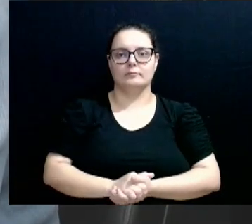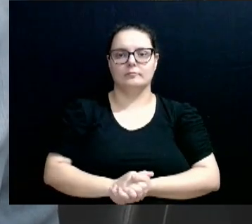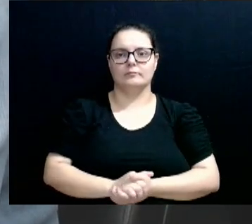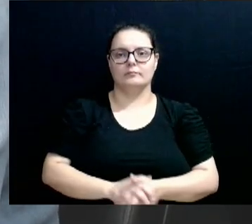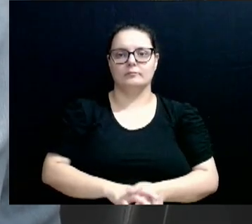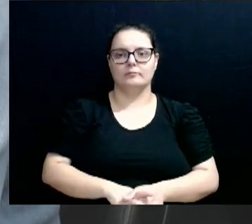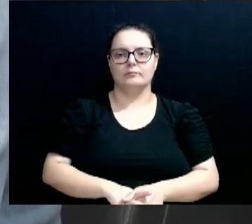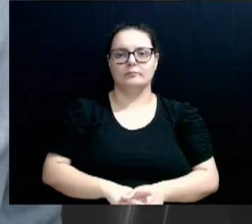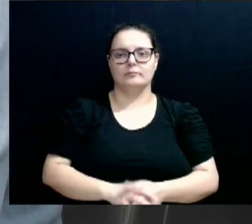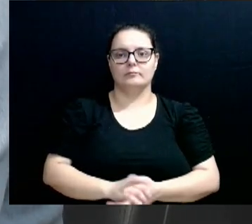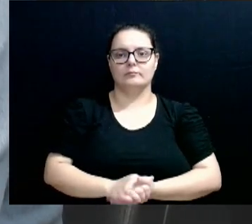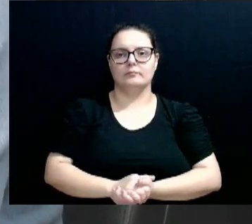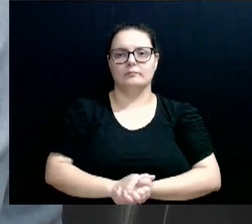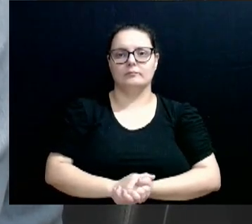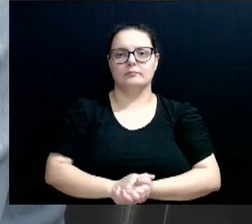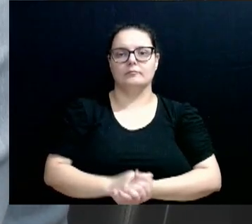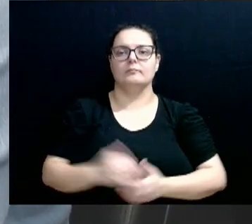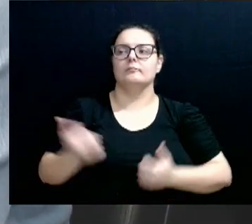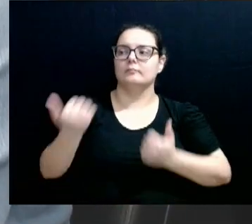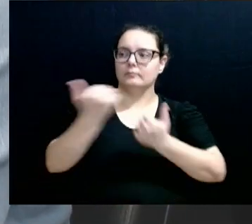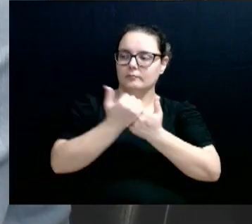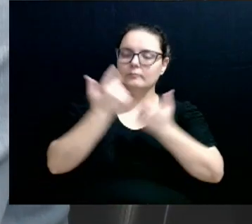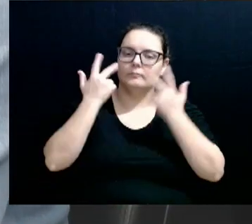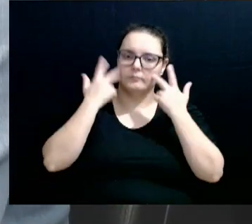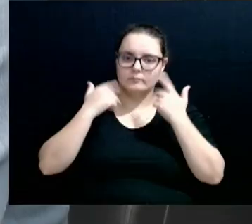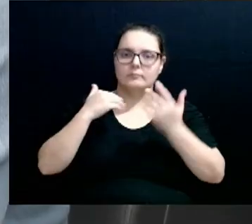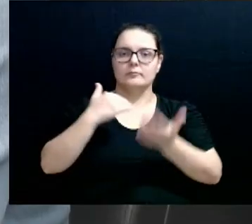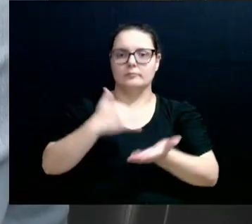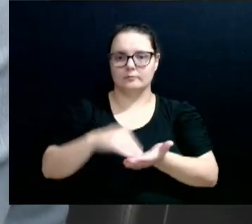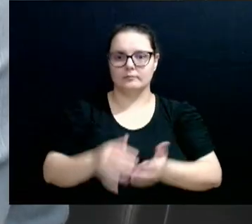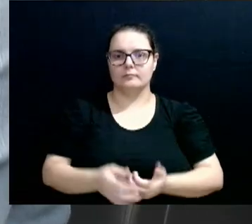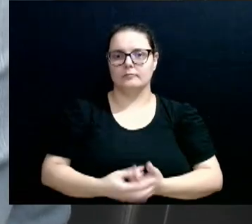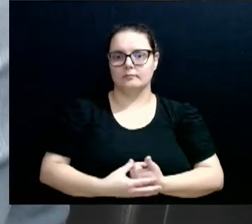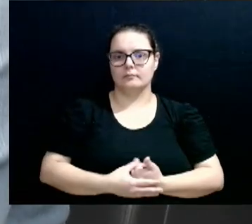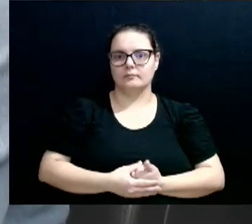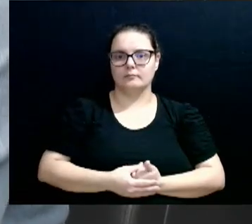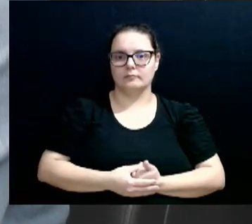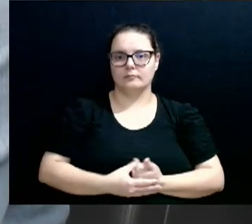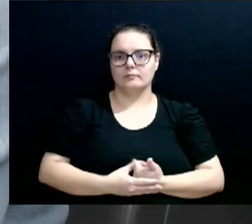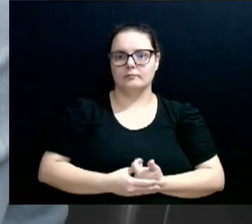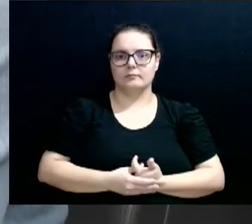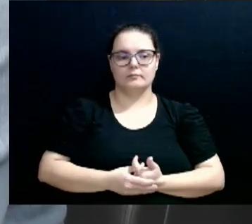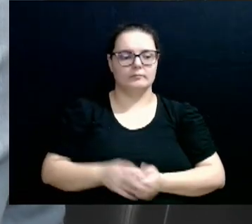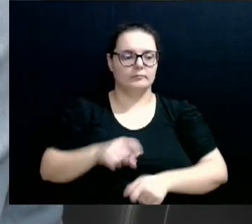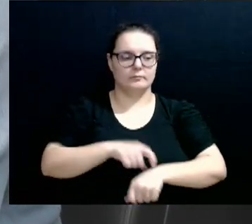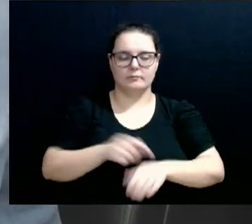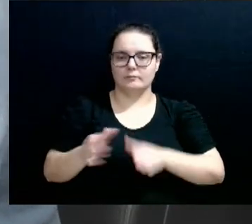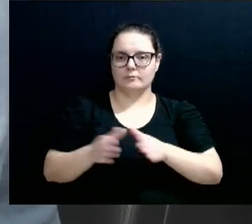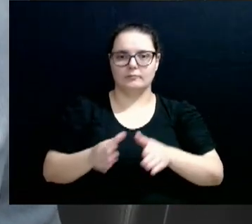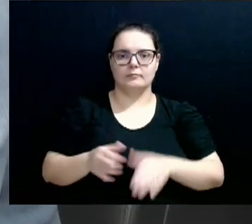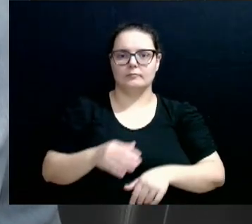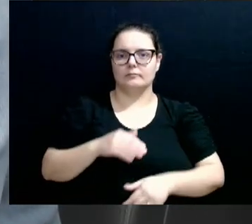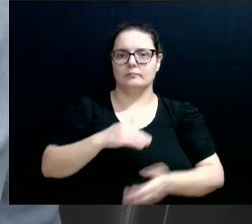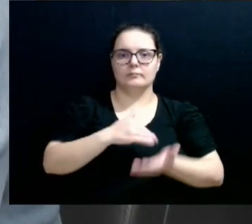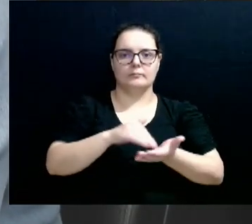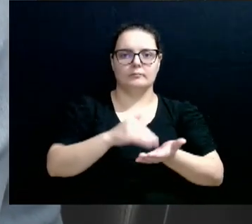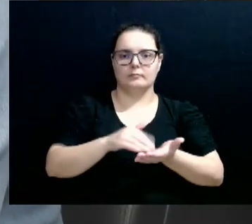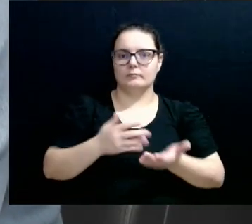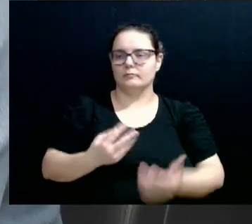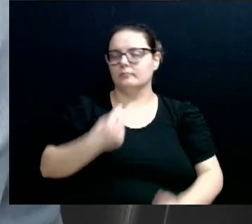um substituto natural do secretário, para momentos que o secretário se ausenta